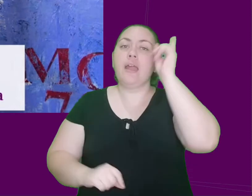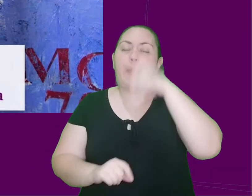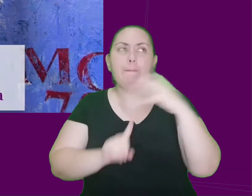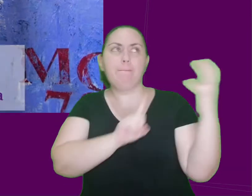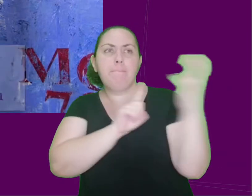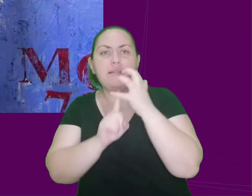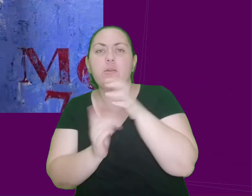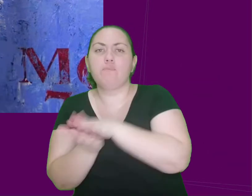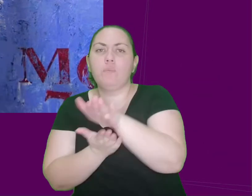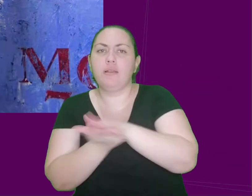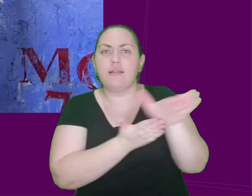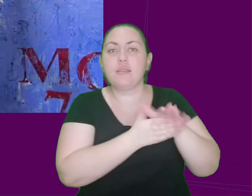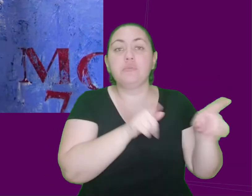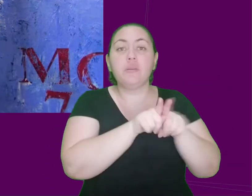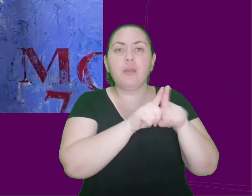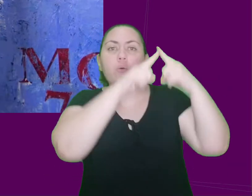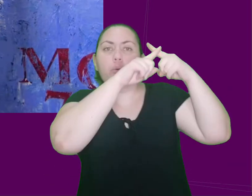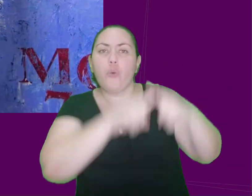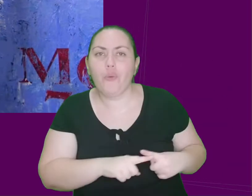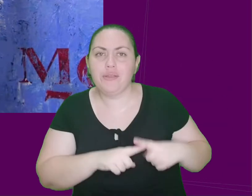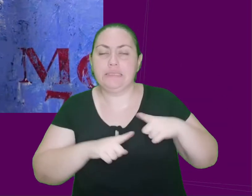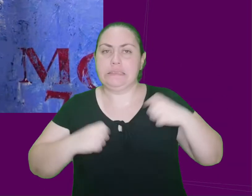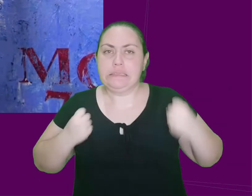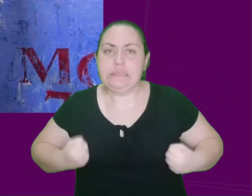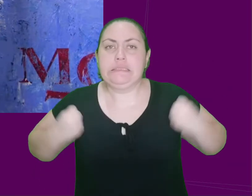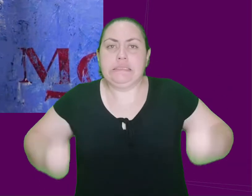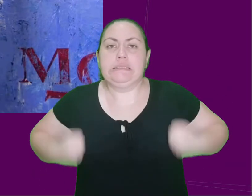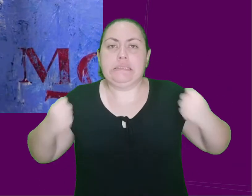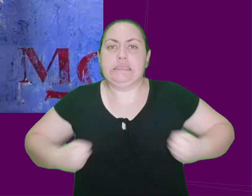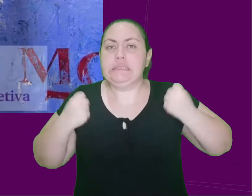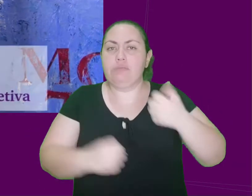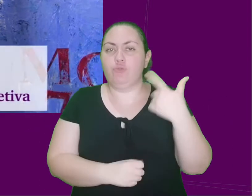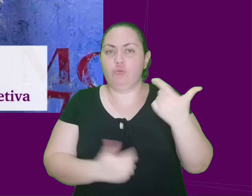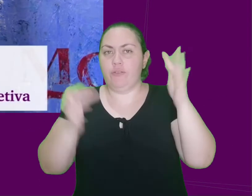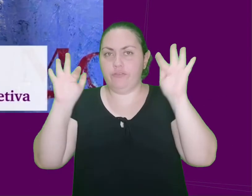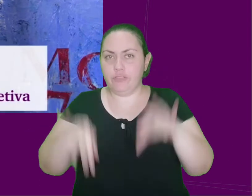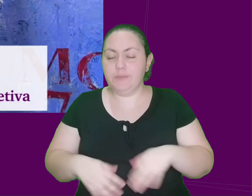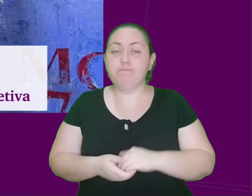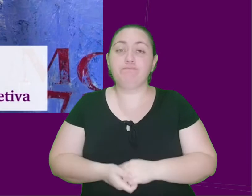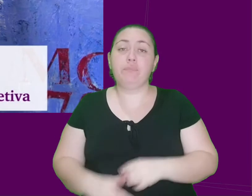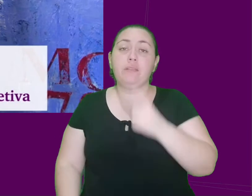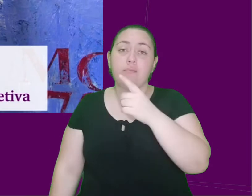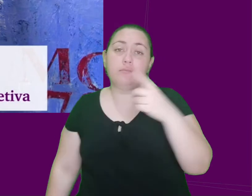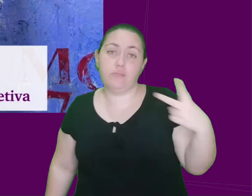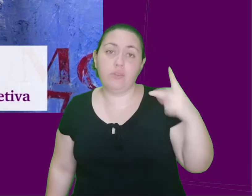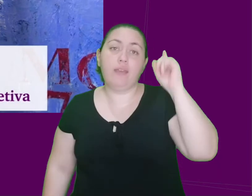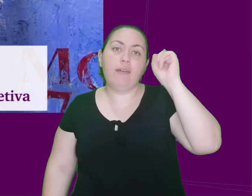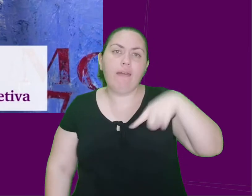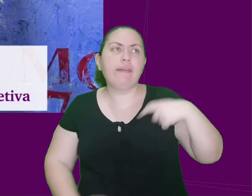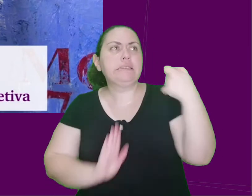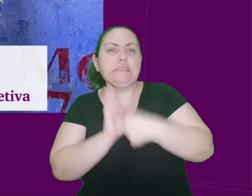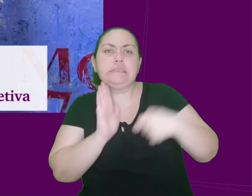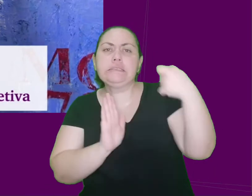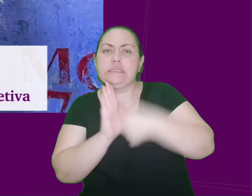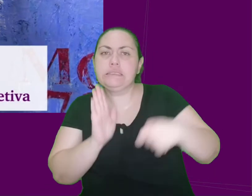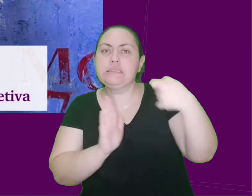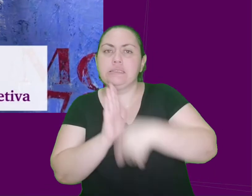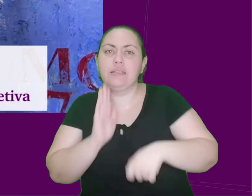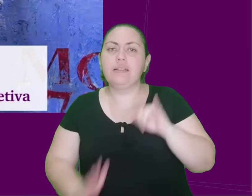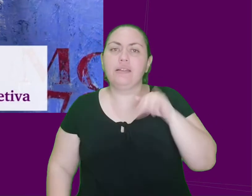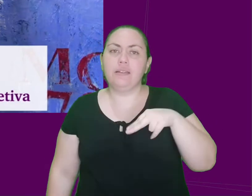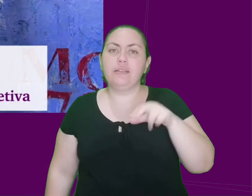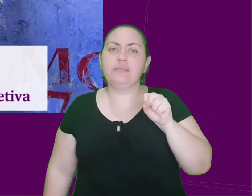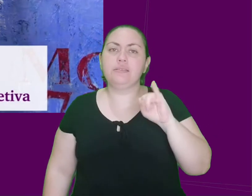e a concorrência, essa marcha exaustiva e infindável. O 12º ponto seria insistência, onde o indivíduo passa a